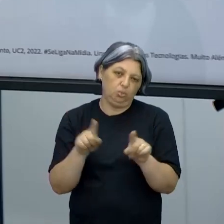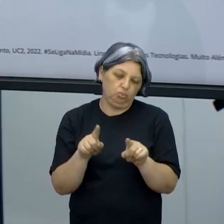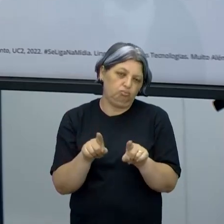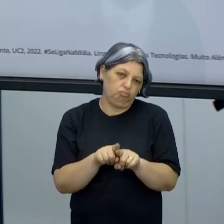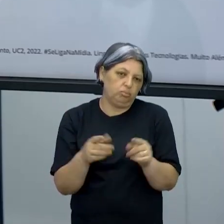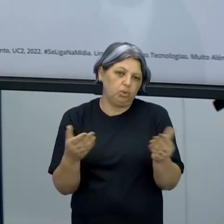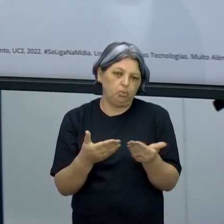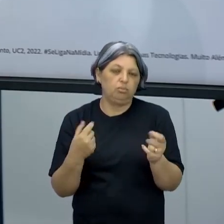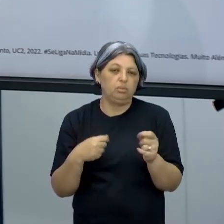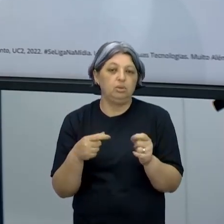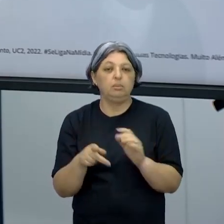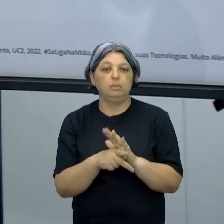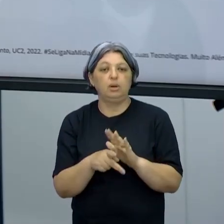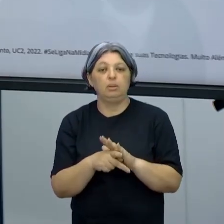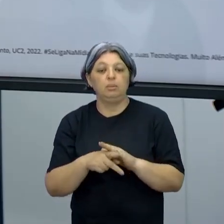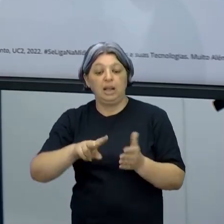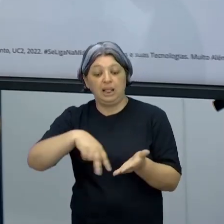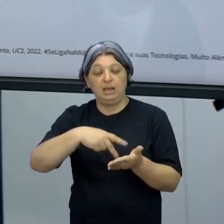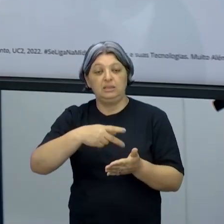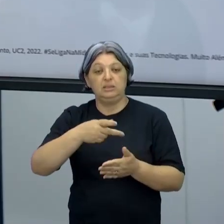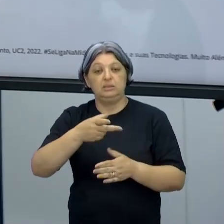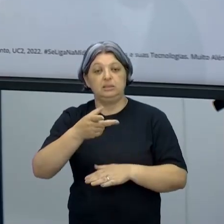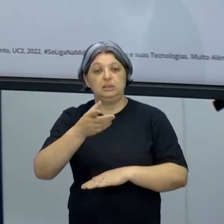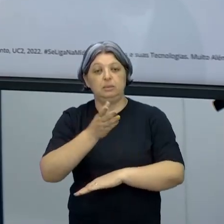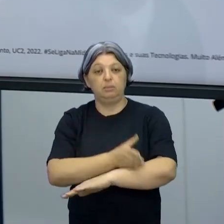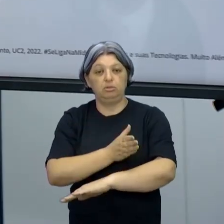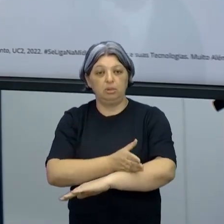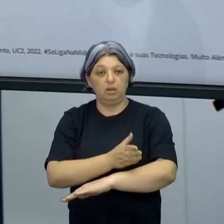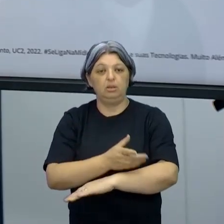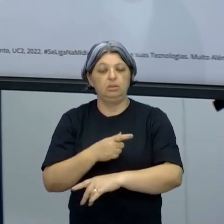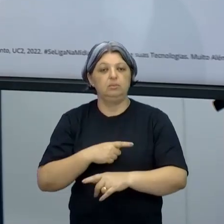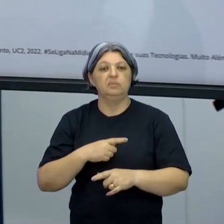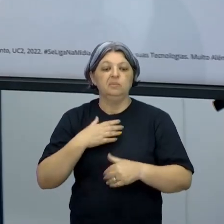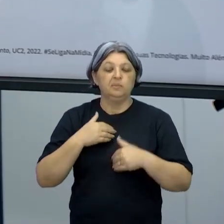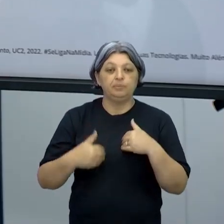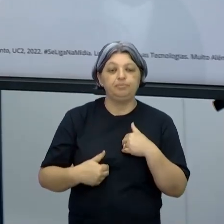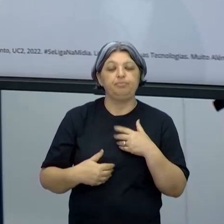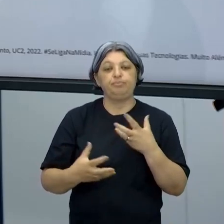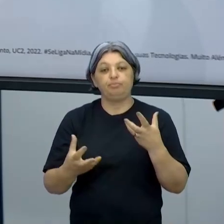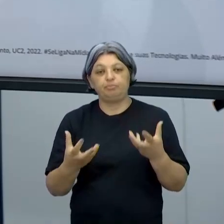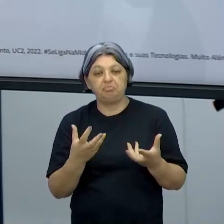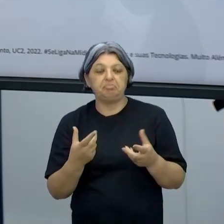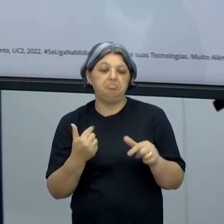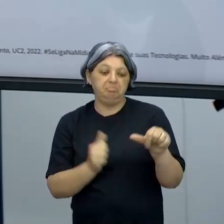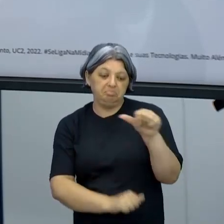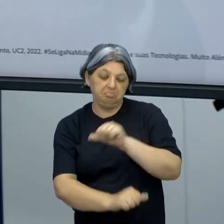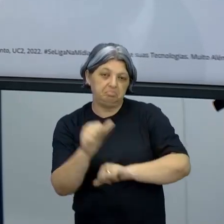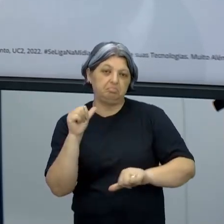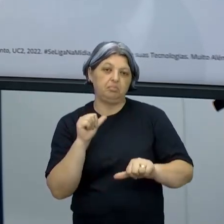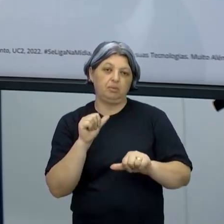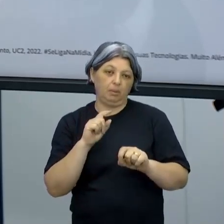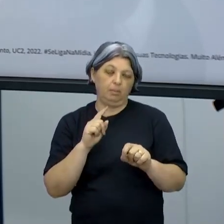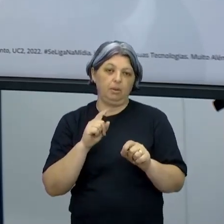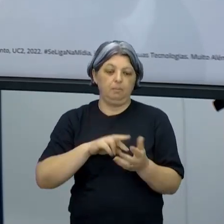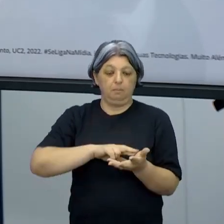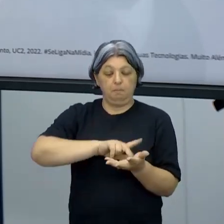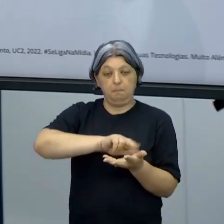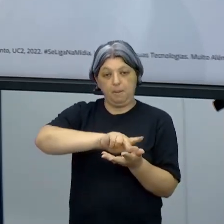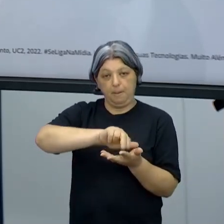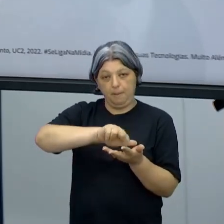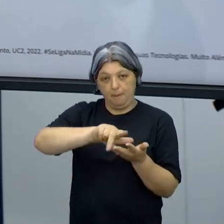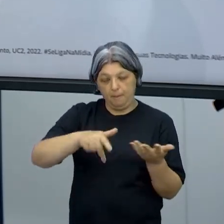gente percebe a ruptura. Então como esses corpos diferentes, né, de cores diferentes, de tamanhos diferentes, e como